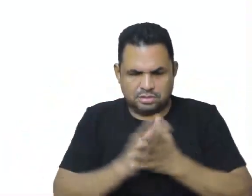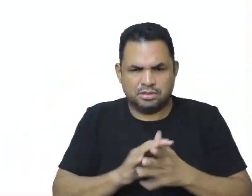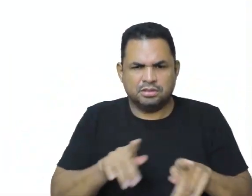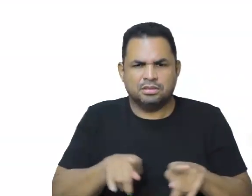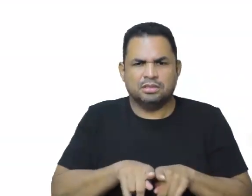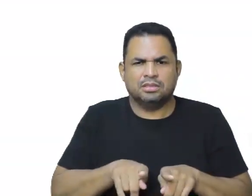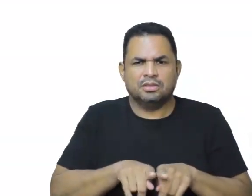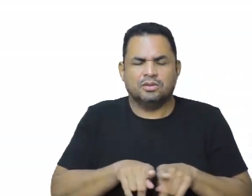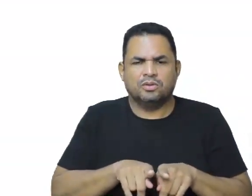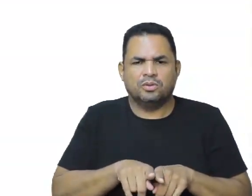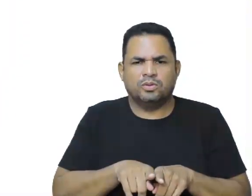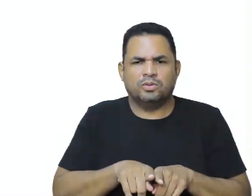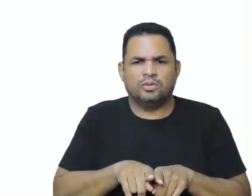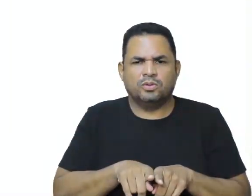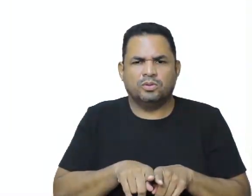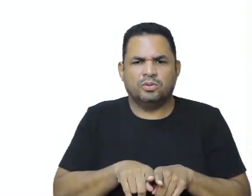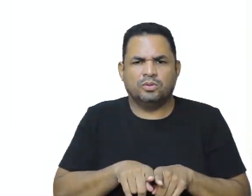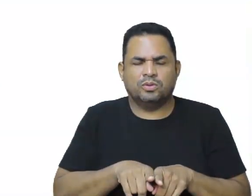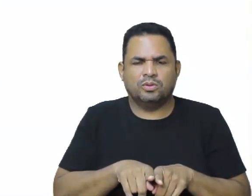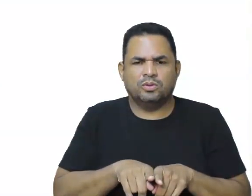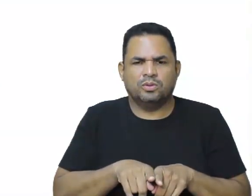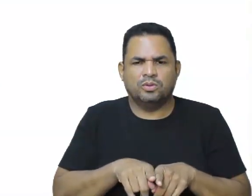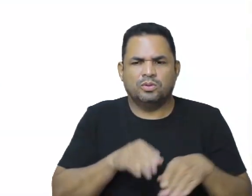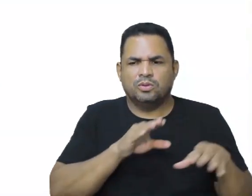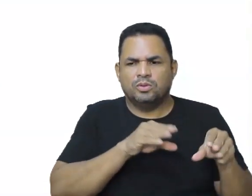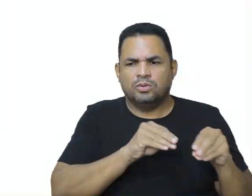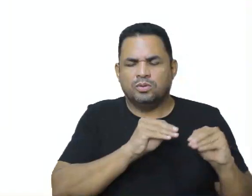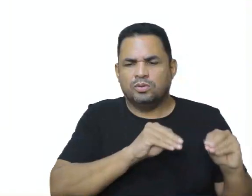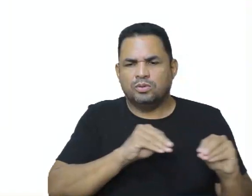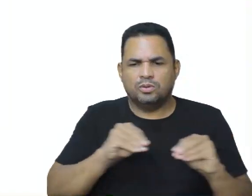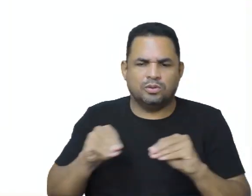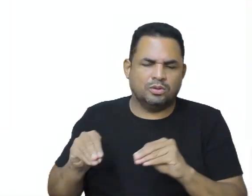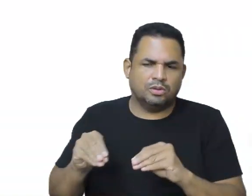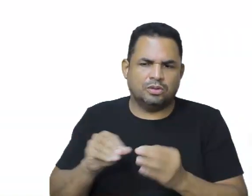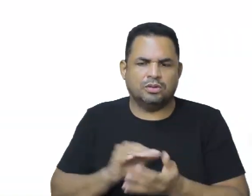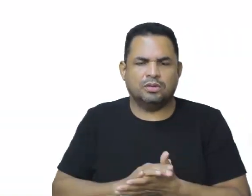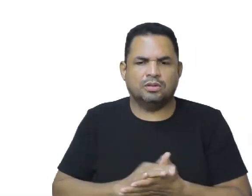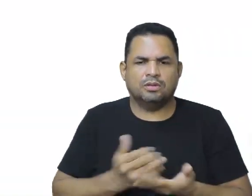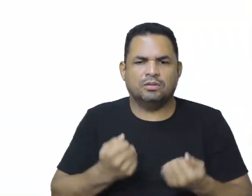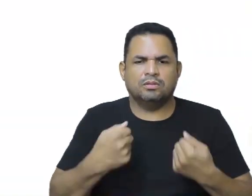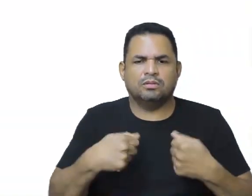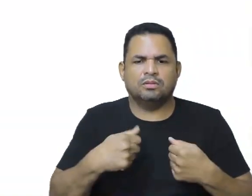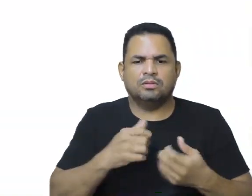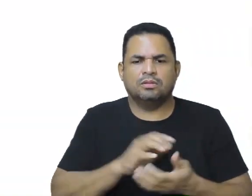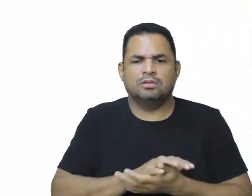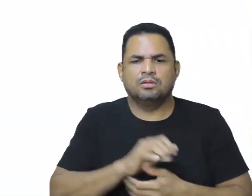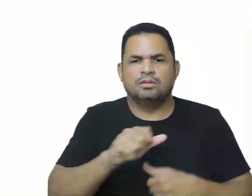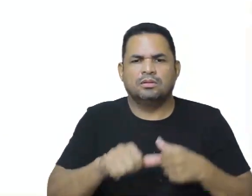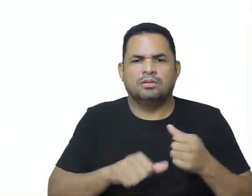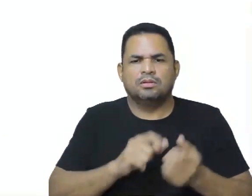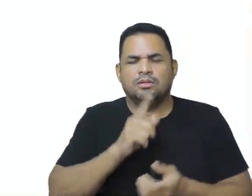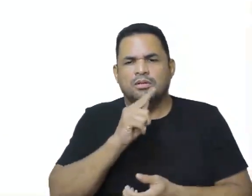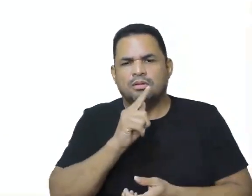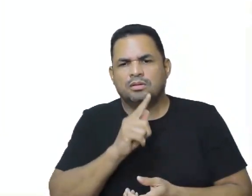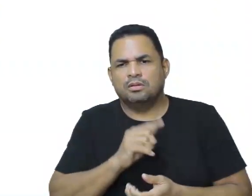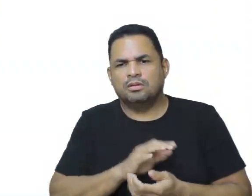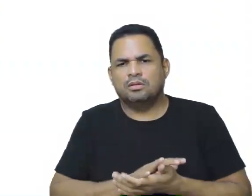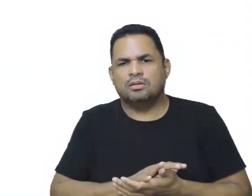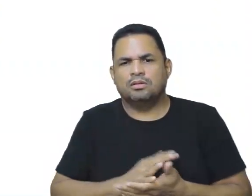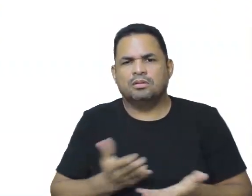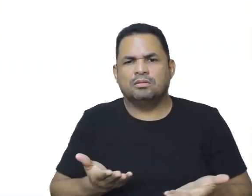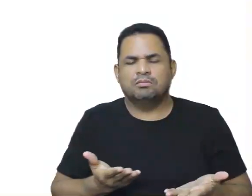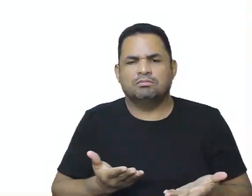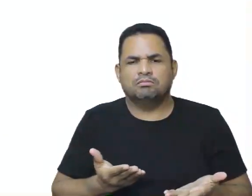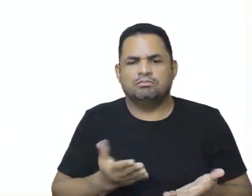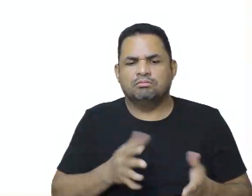transporte lá do material desgastado do intemperismo pode ser transportado pela água, dependendo da